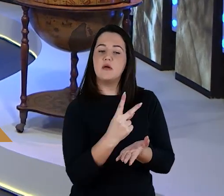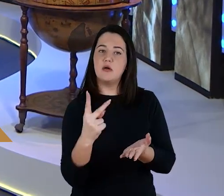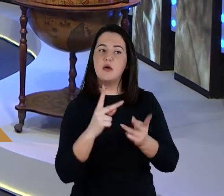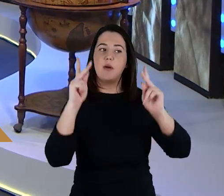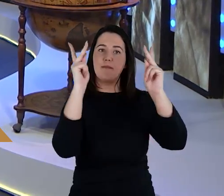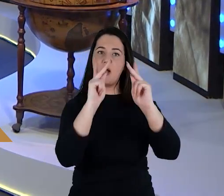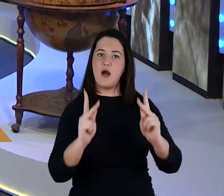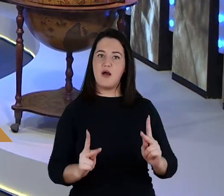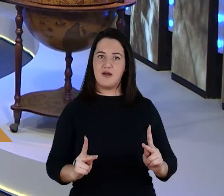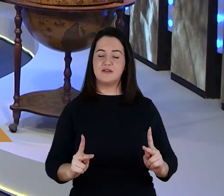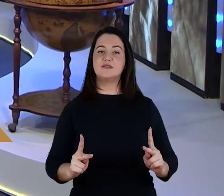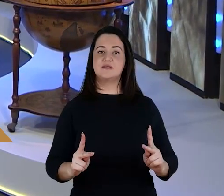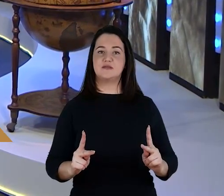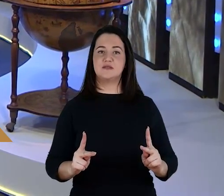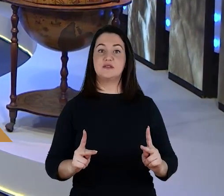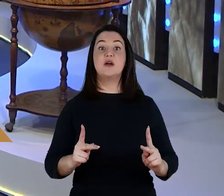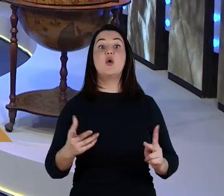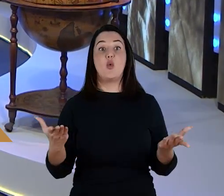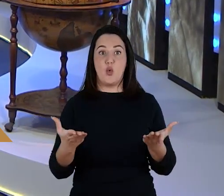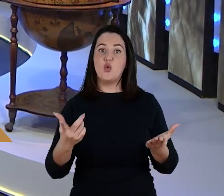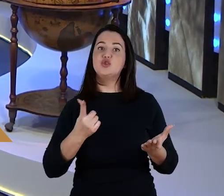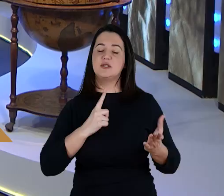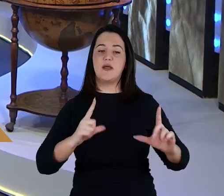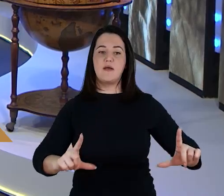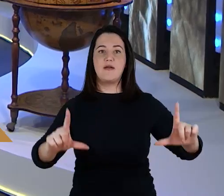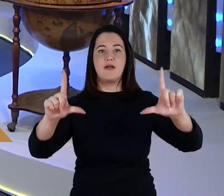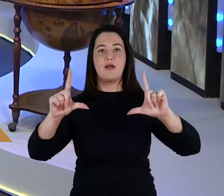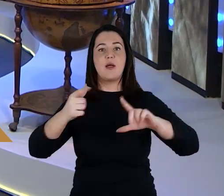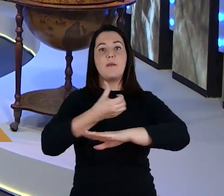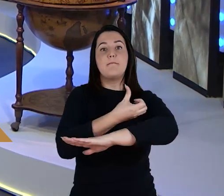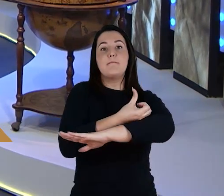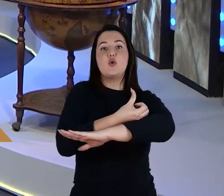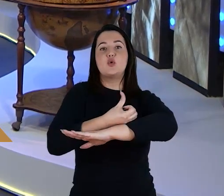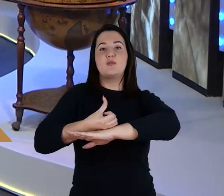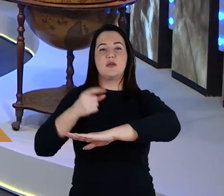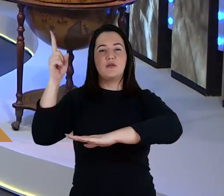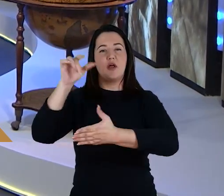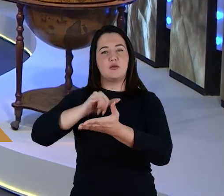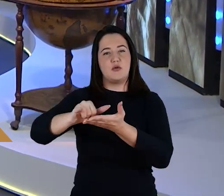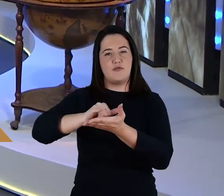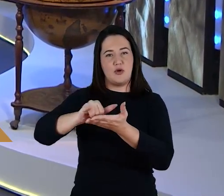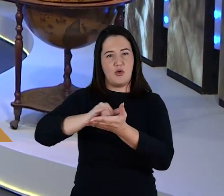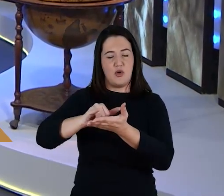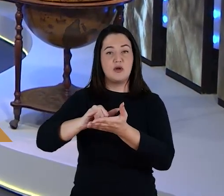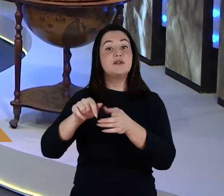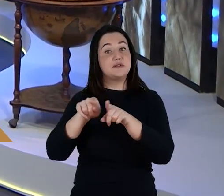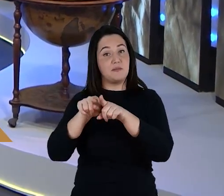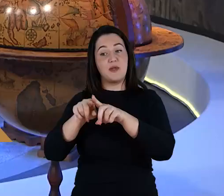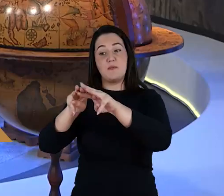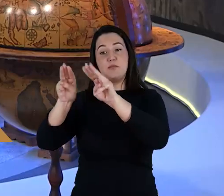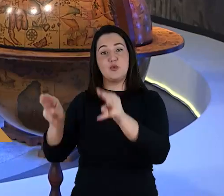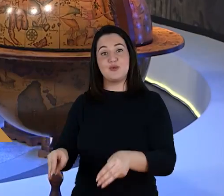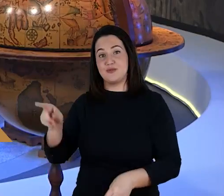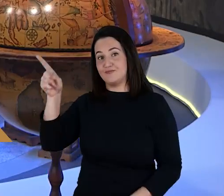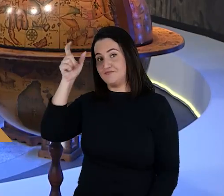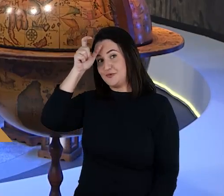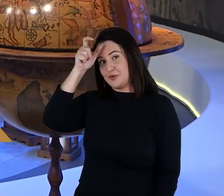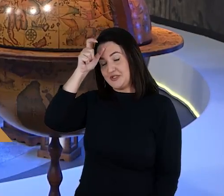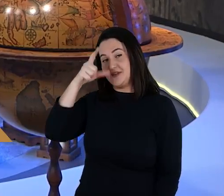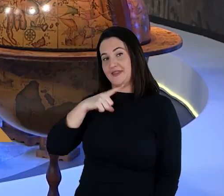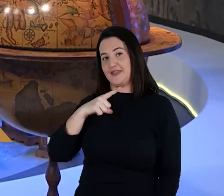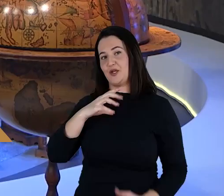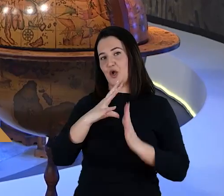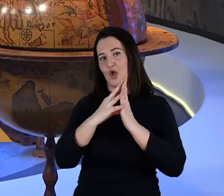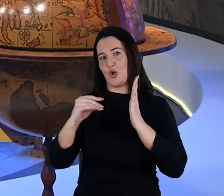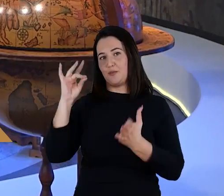prédio das Nações Unidas, em Nova York, como símbolo da paz, e o original está no Museu de Istambul, na Turquia. Agora, como um